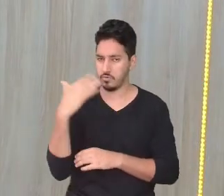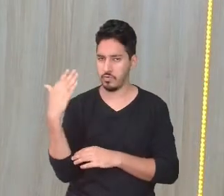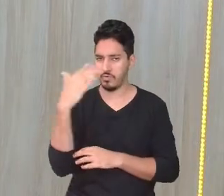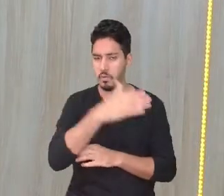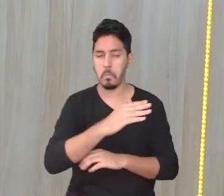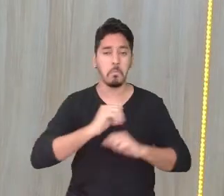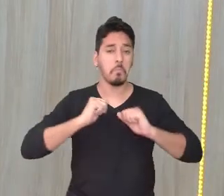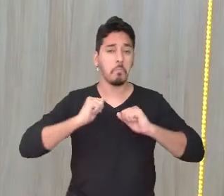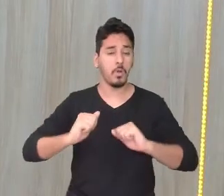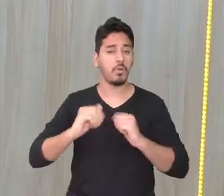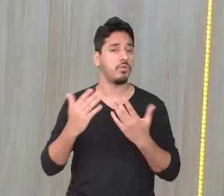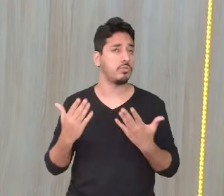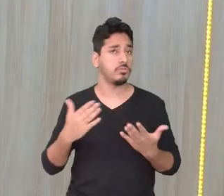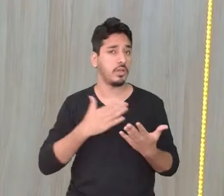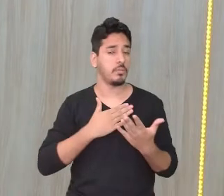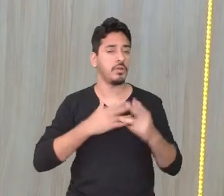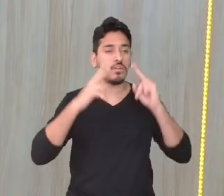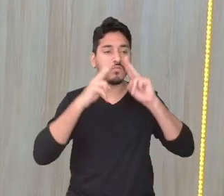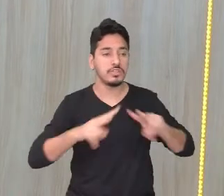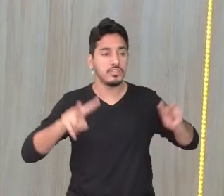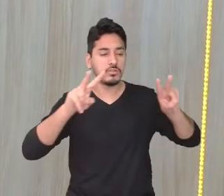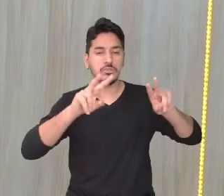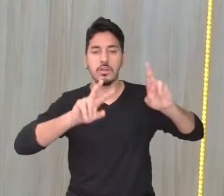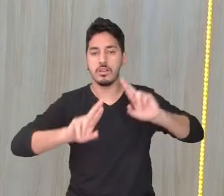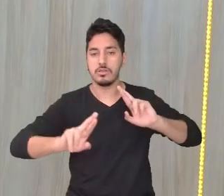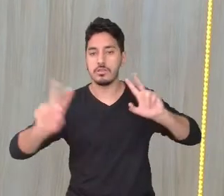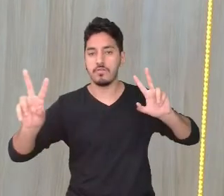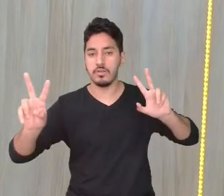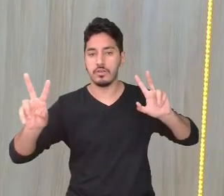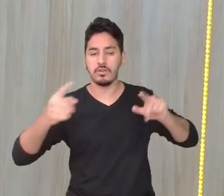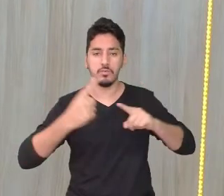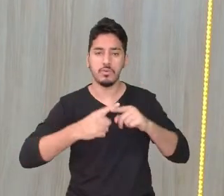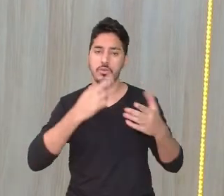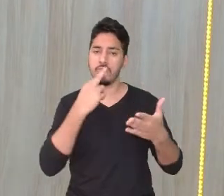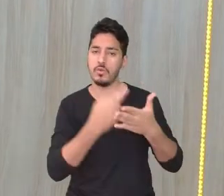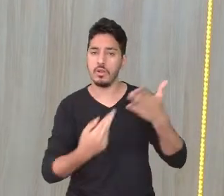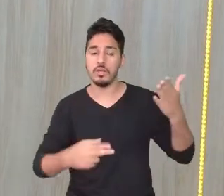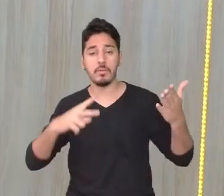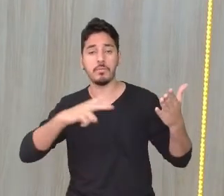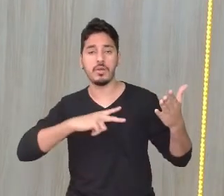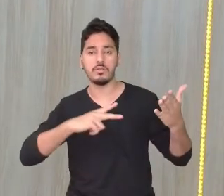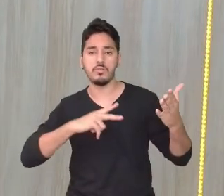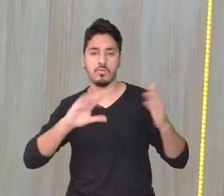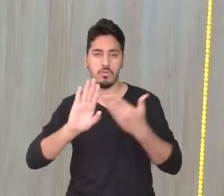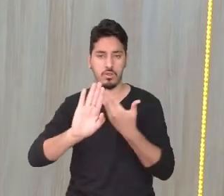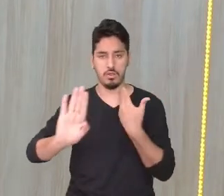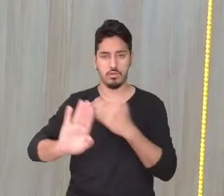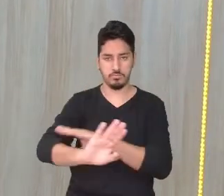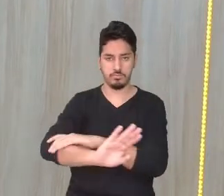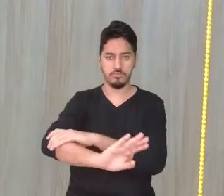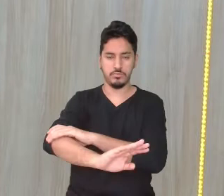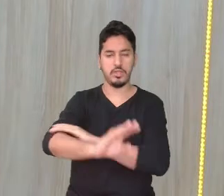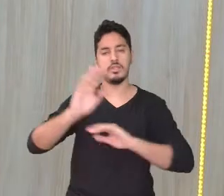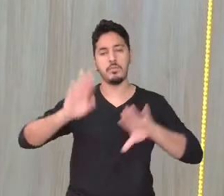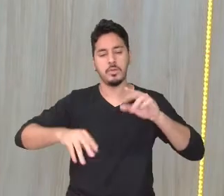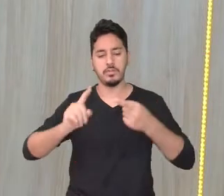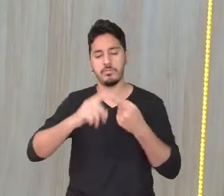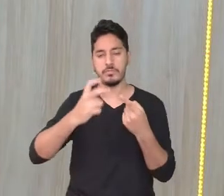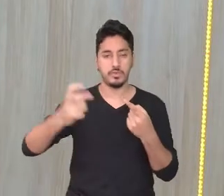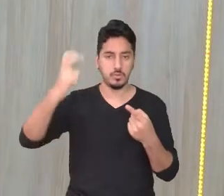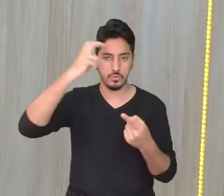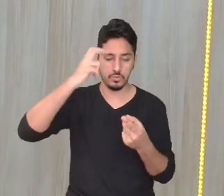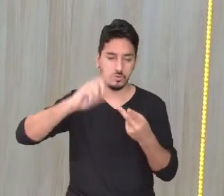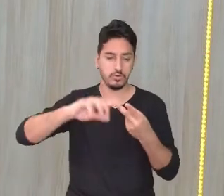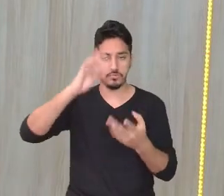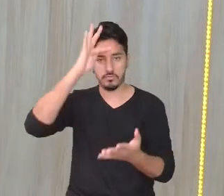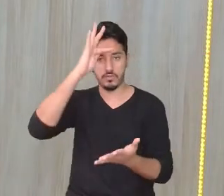pode ser que a minha visão seja outra, porque os relatos eles são particulares. Cabe da cultura, da